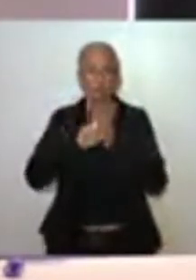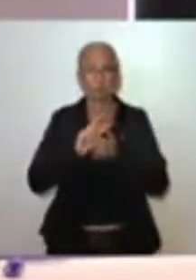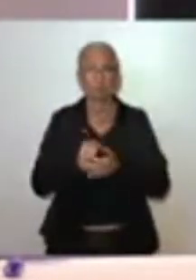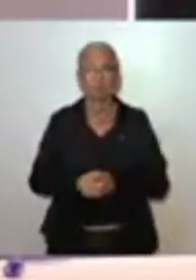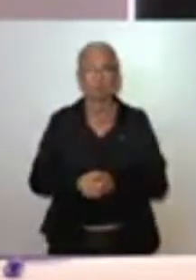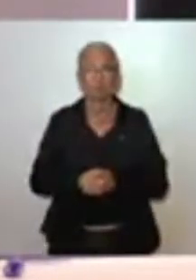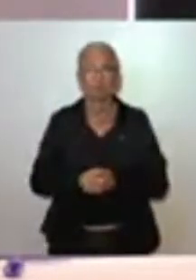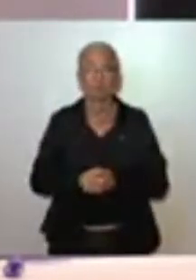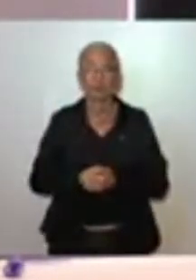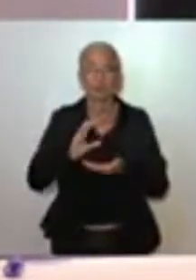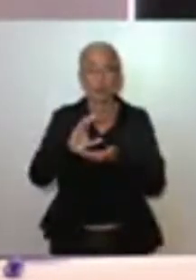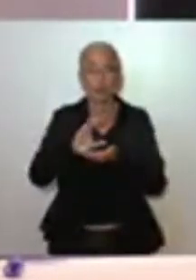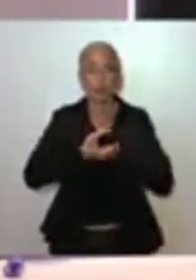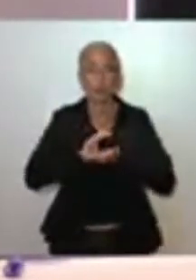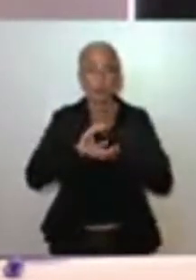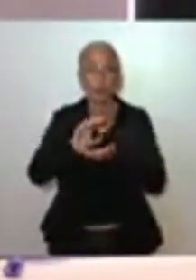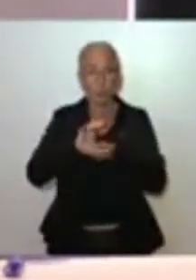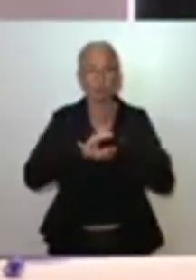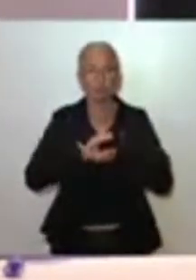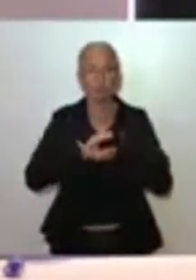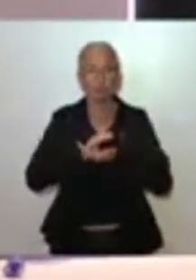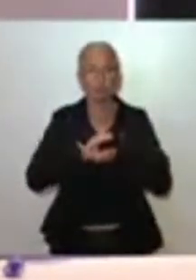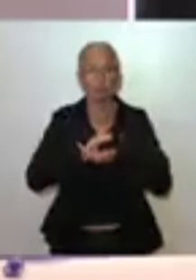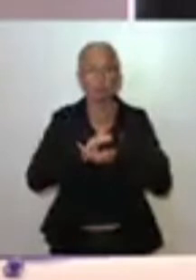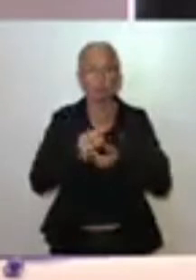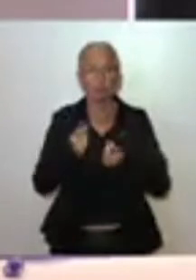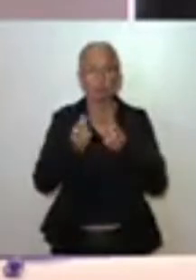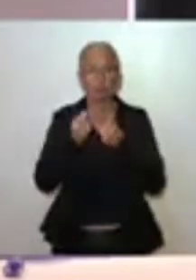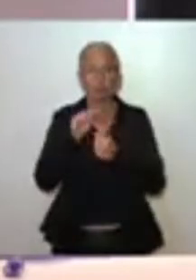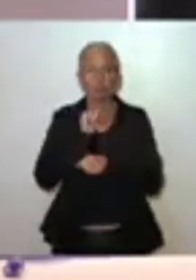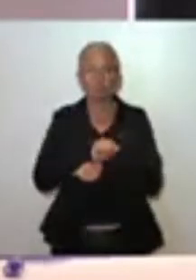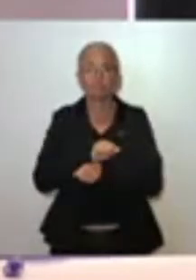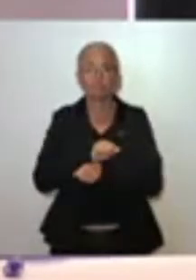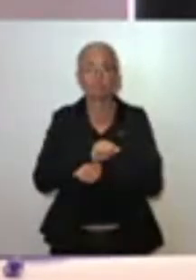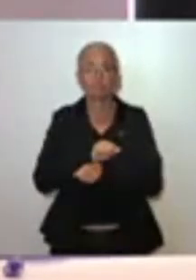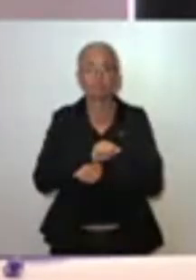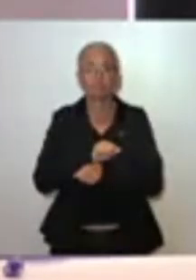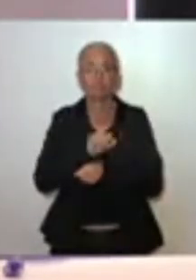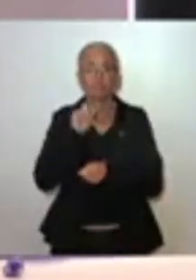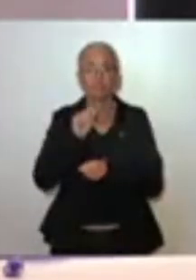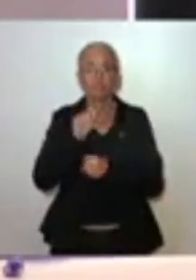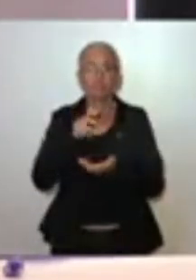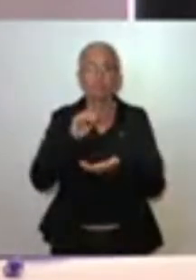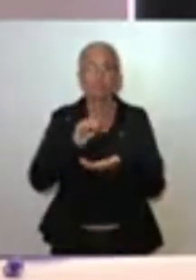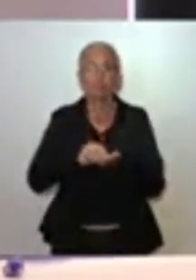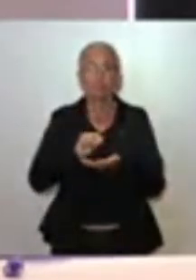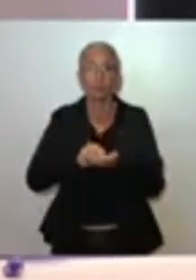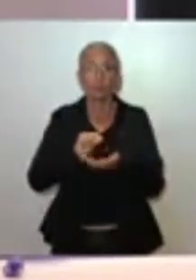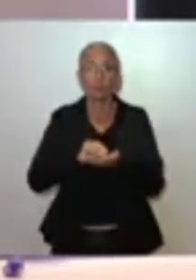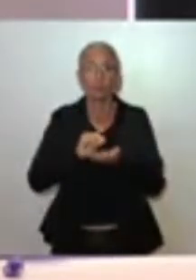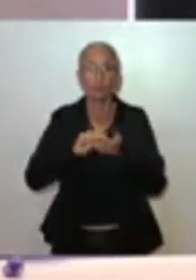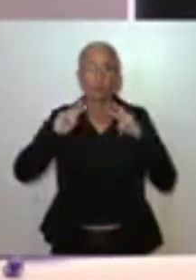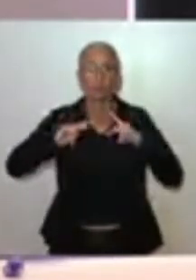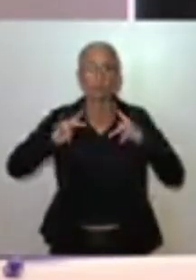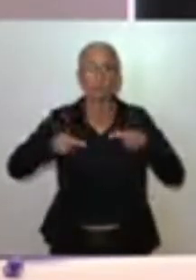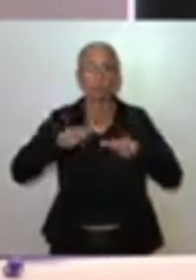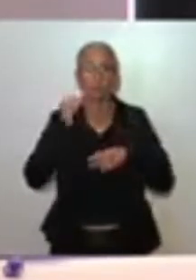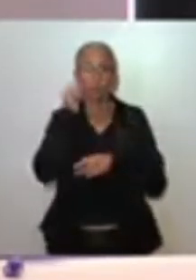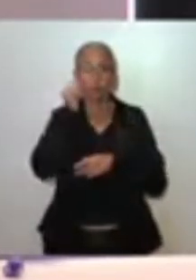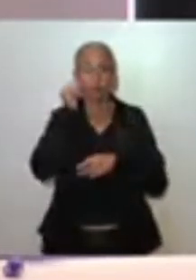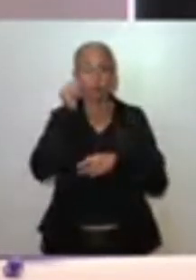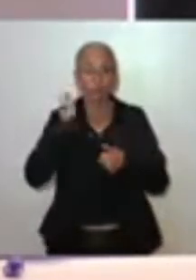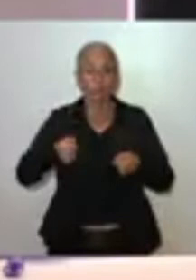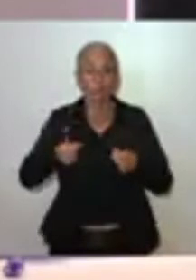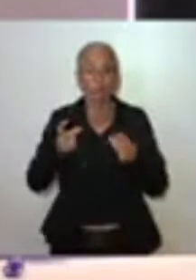as verbas deste fundo de um ficar paralisadas por falta de projetos e por falta de interesse de